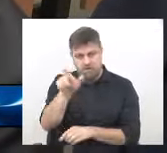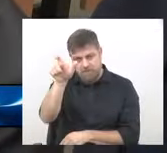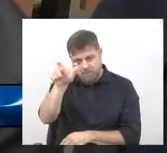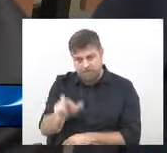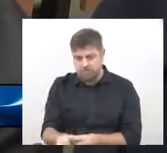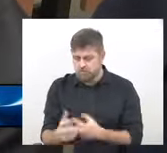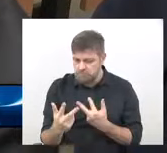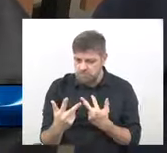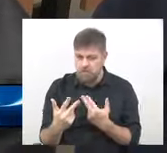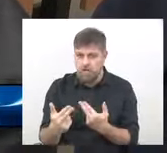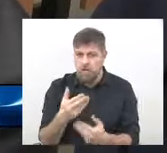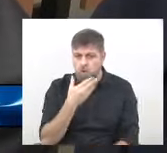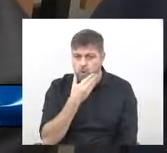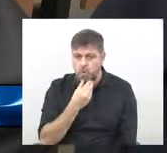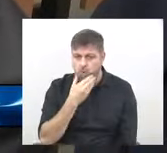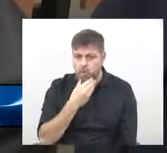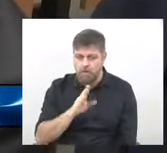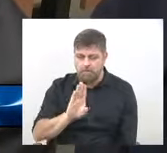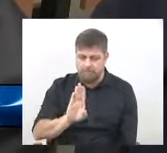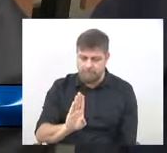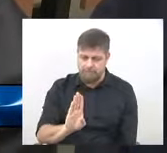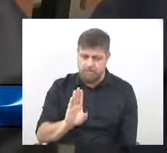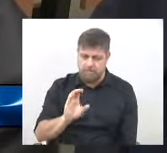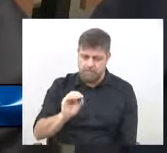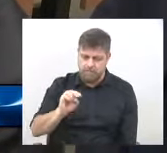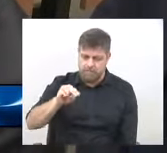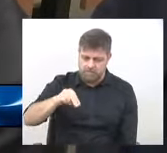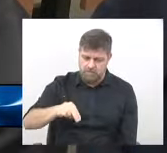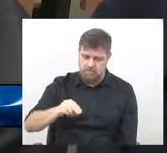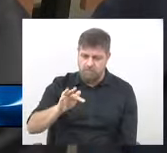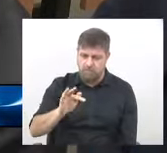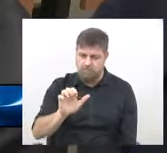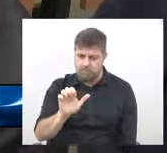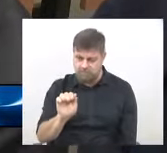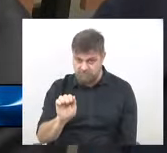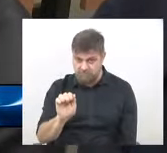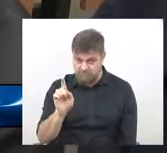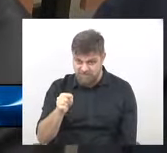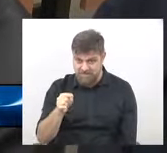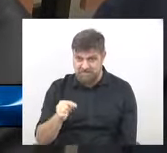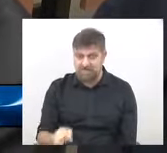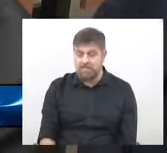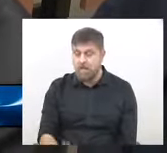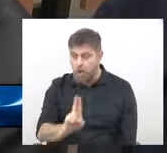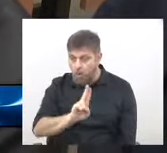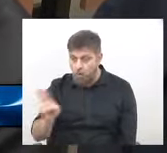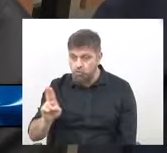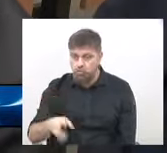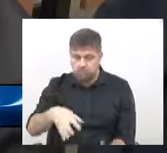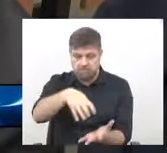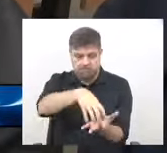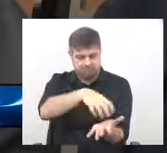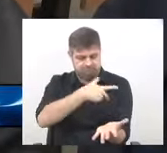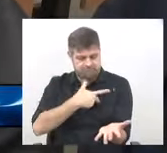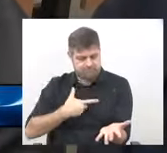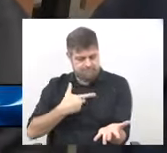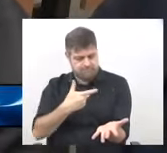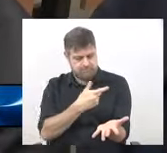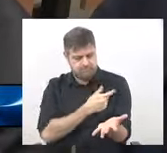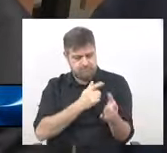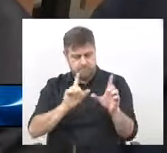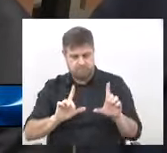Bonfá, que empresta o nome, empresta o sobrenome a uma unidade de saúde que, com